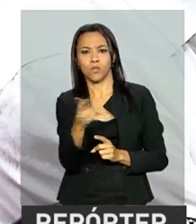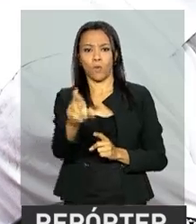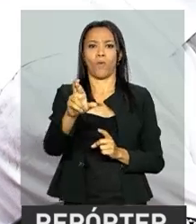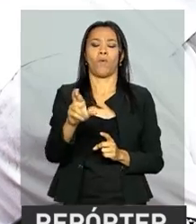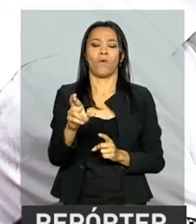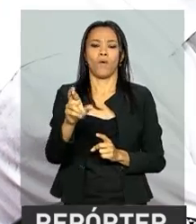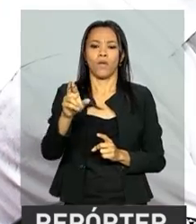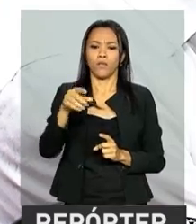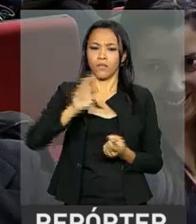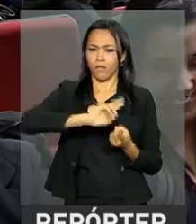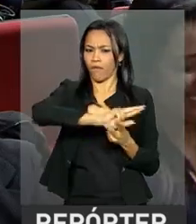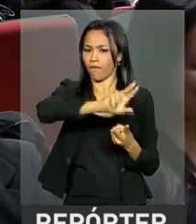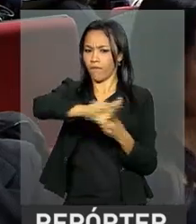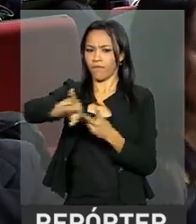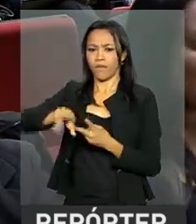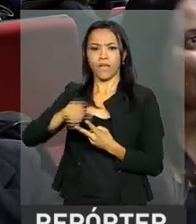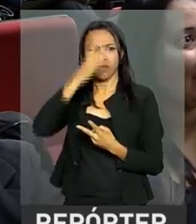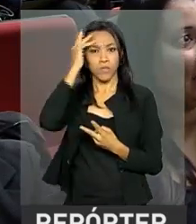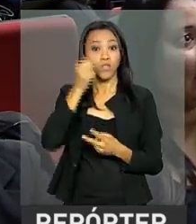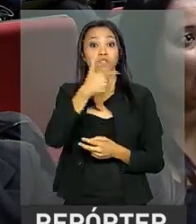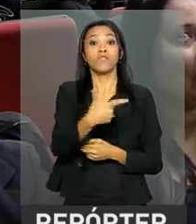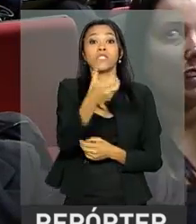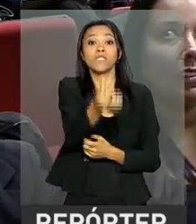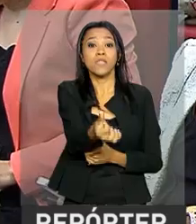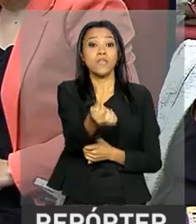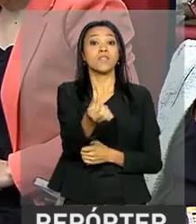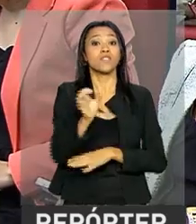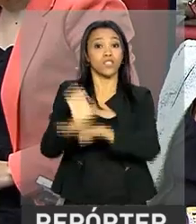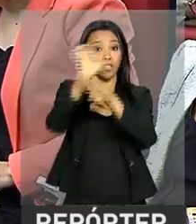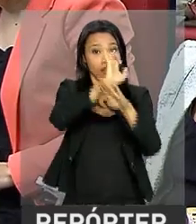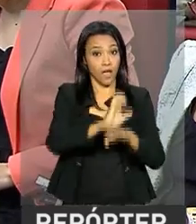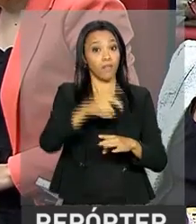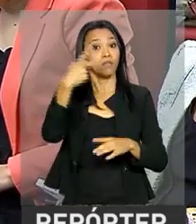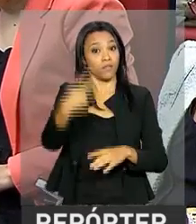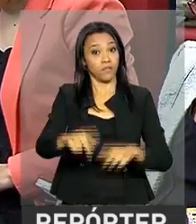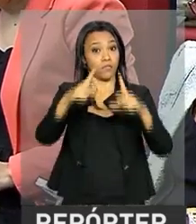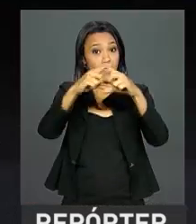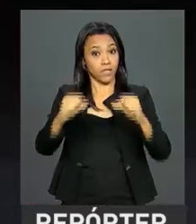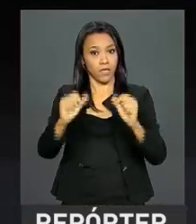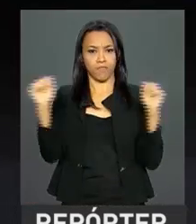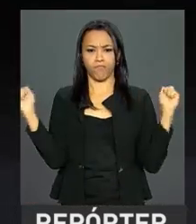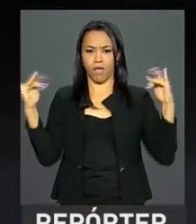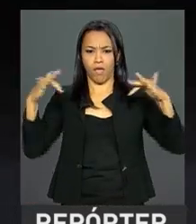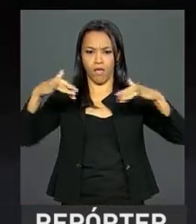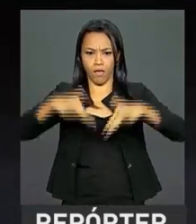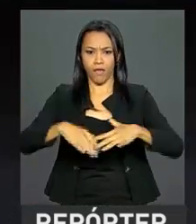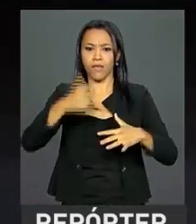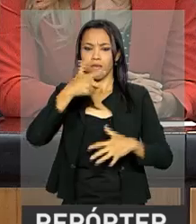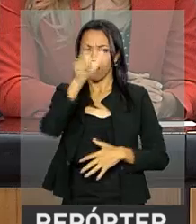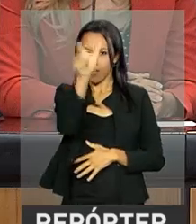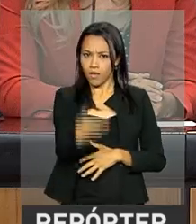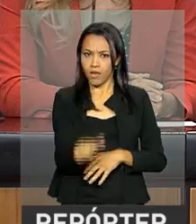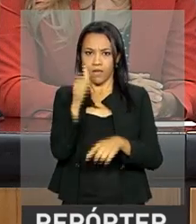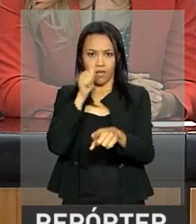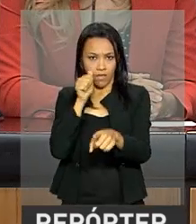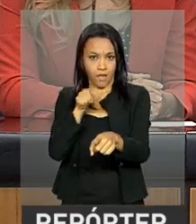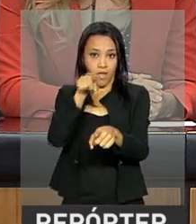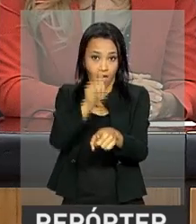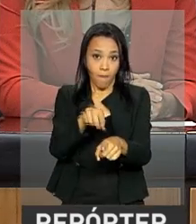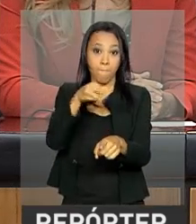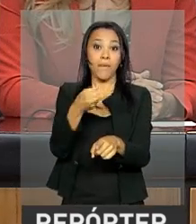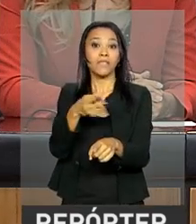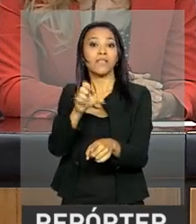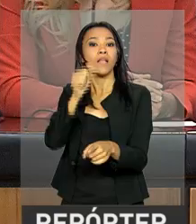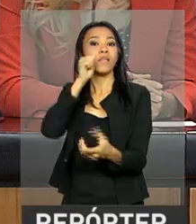reúne integrantes de 26 estados e do Distrito Federal a Embaixadora do programa Marcela temer